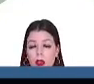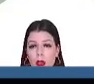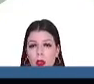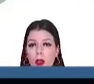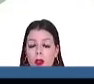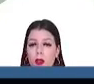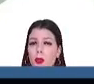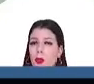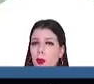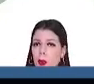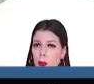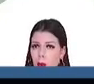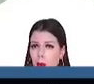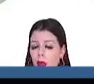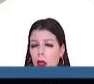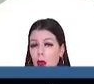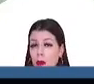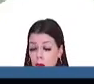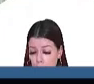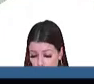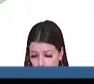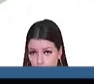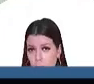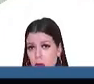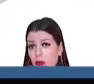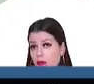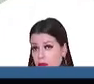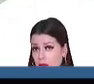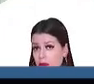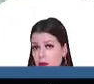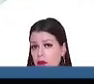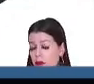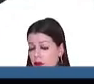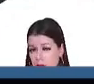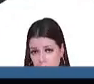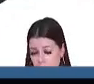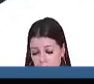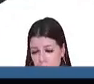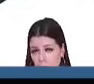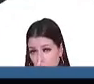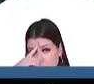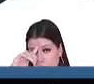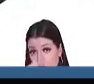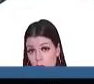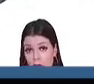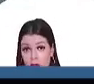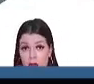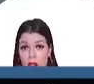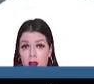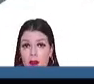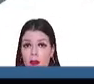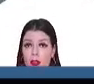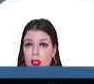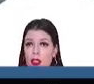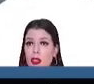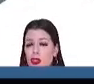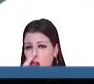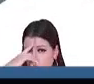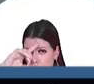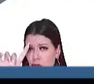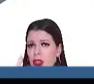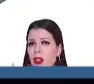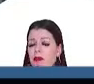ela não vai alterar a sua rotina para isso. Inclusive, no dia 20, a gente está estudando fazer um grande dia de